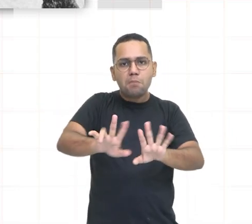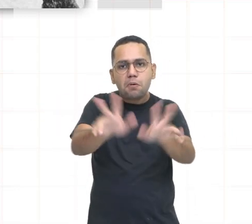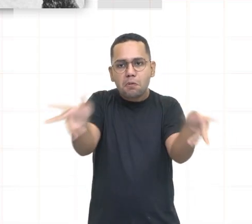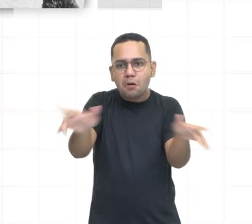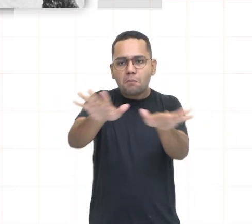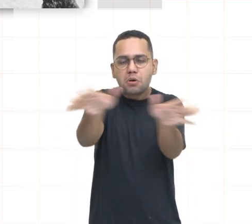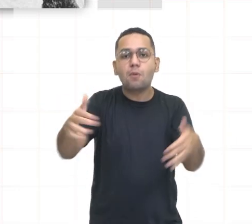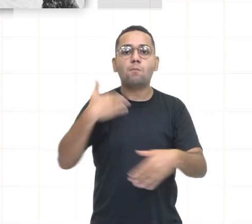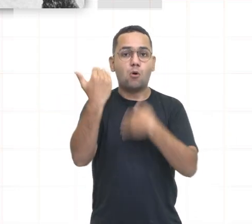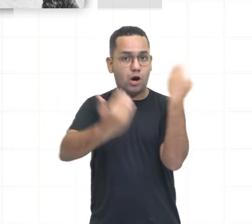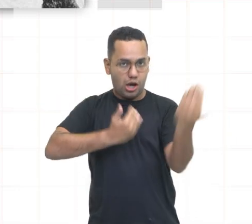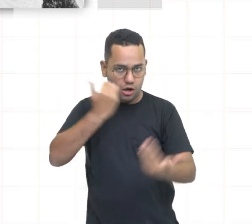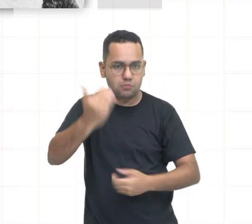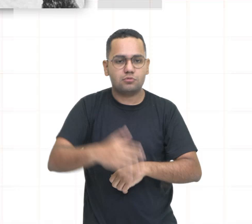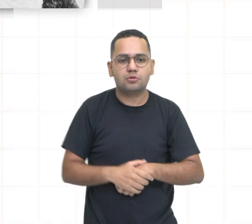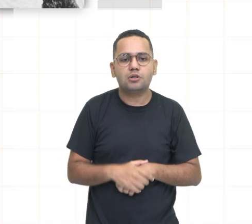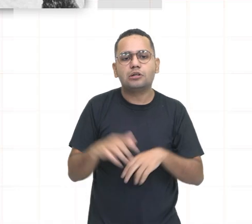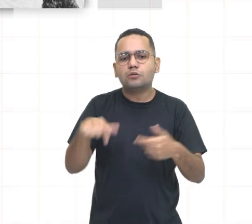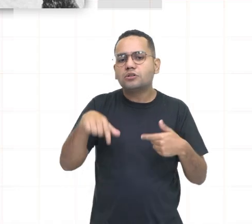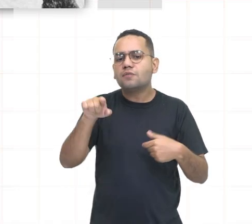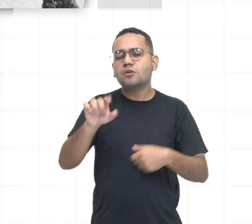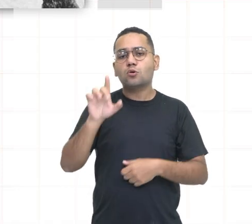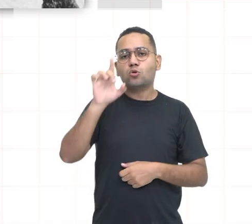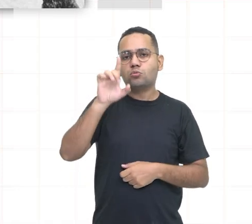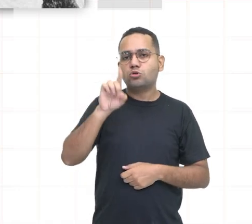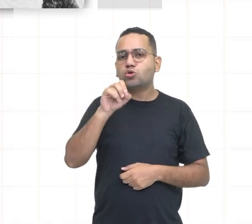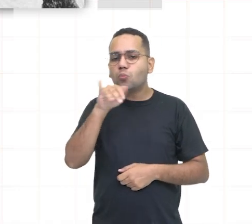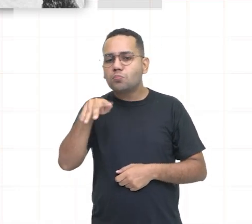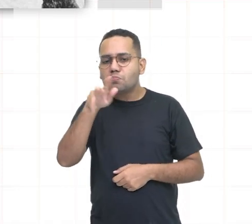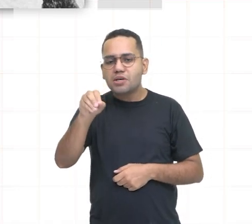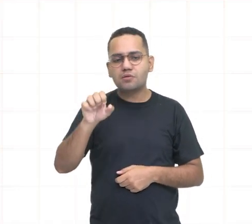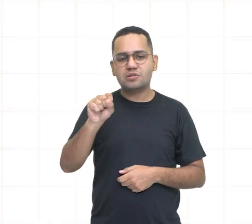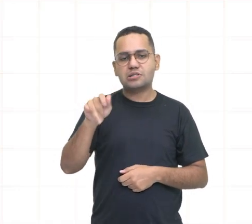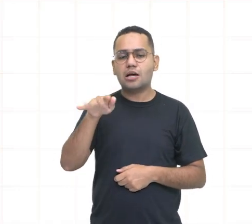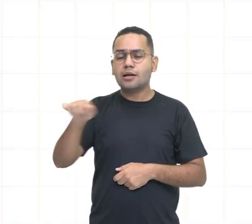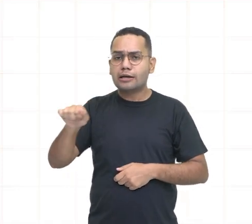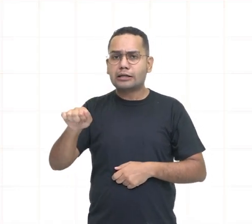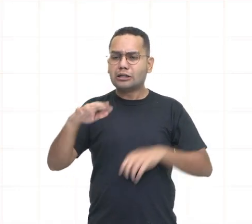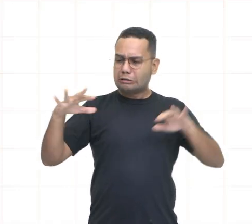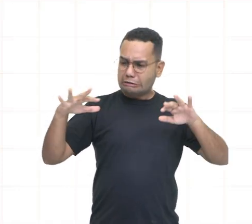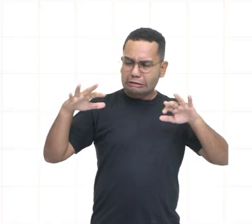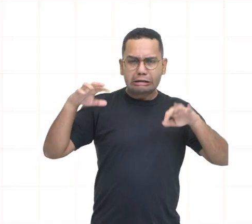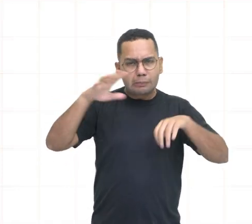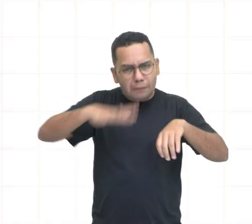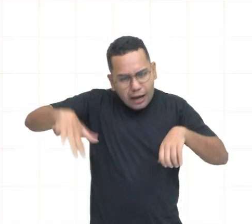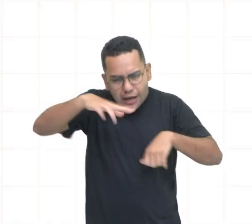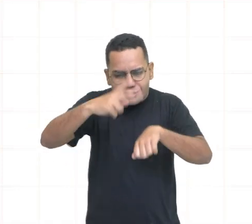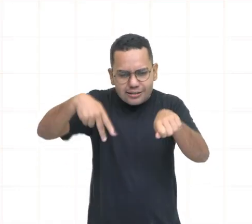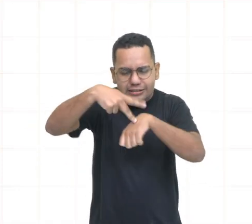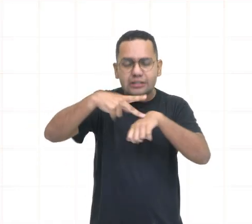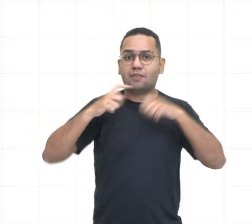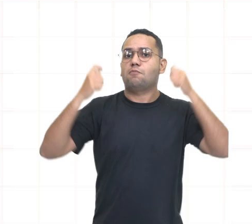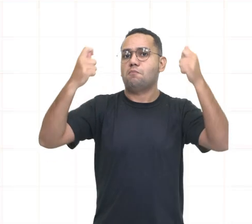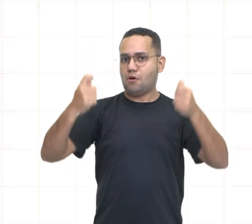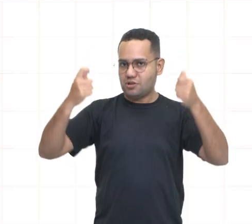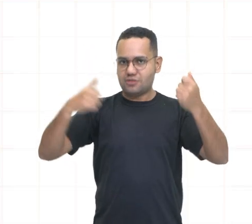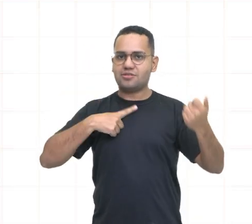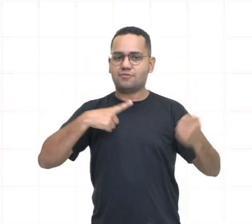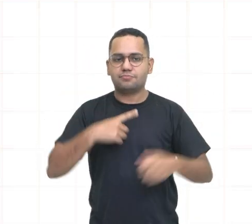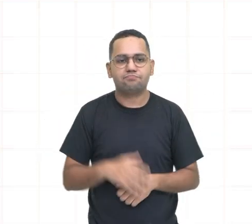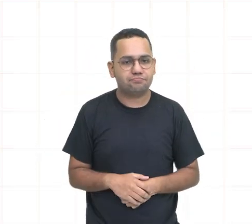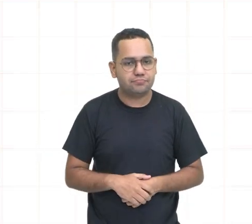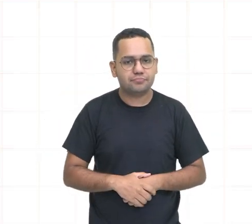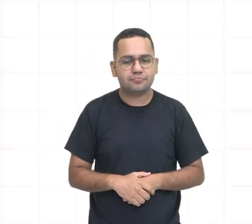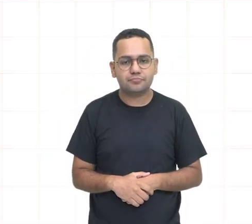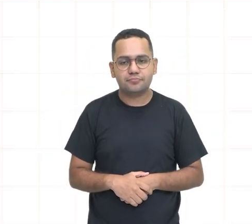Domingo Sangrento, provocou uma onda de protestos em todo o país. Vamos adiante, galera. A ação arbitrária contra os